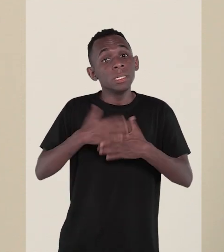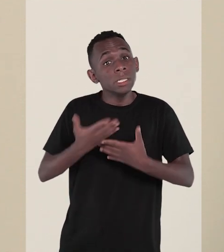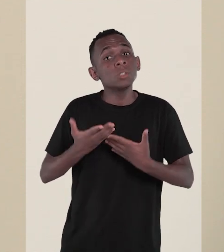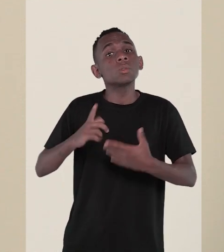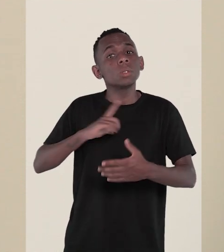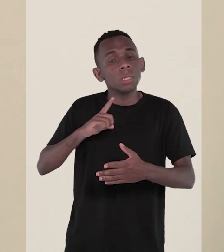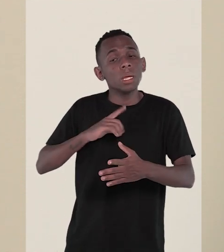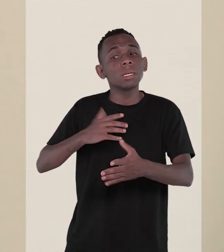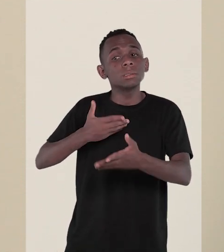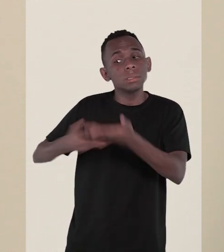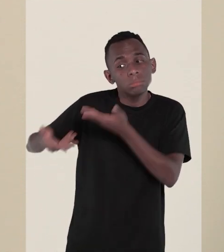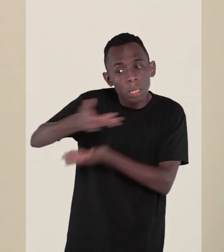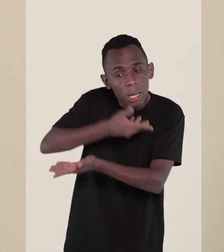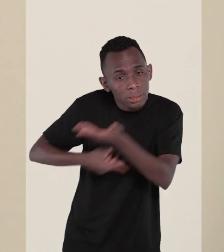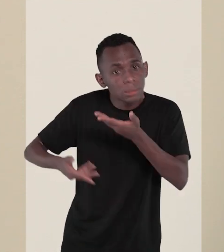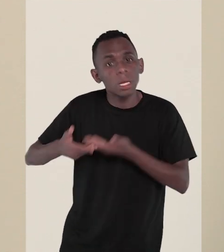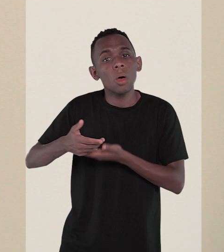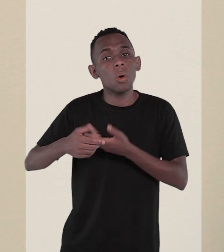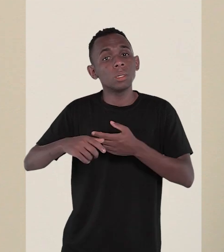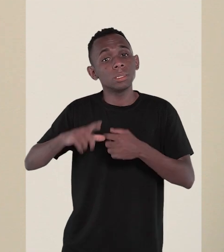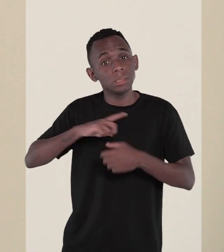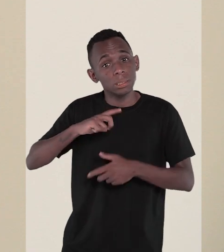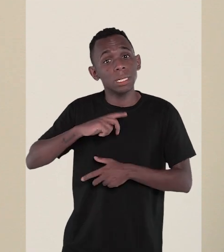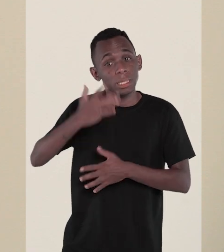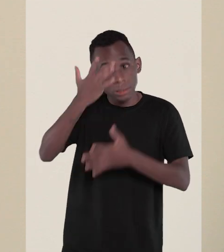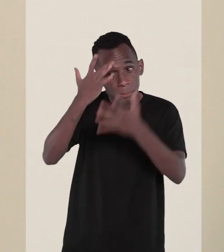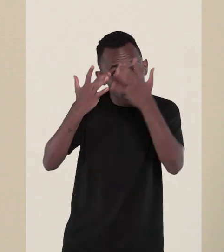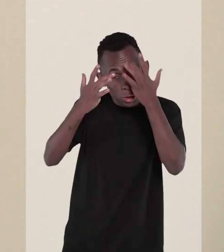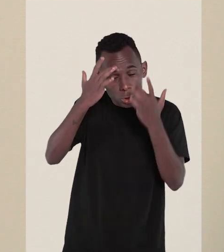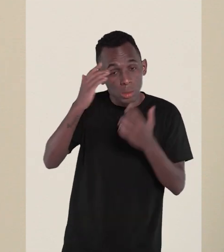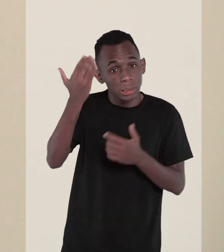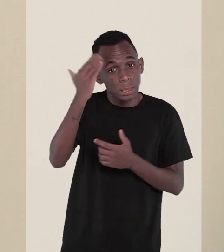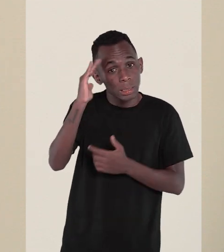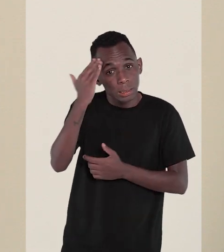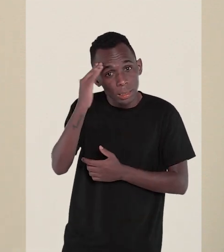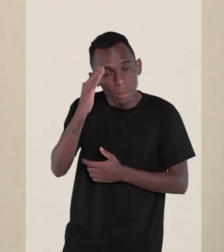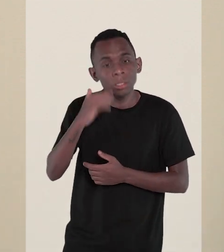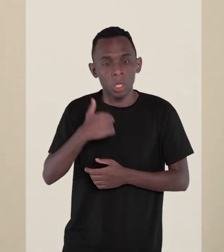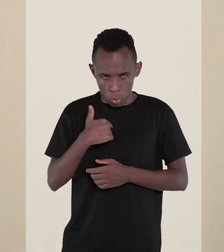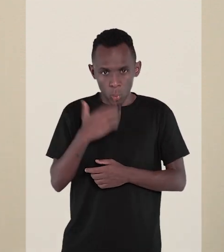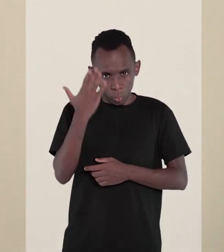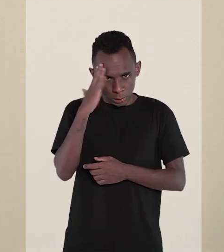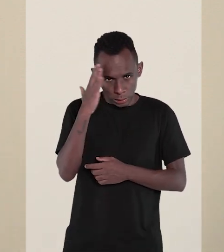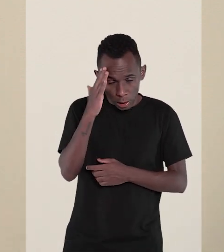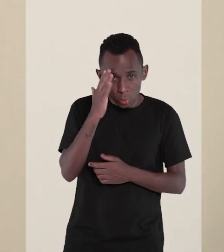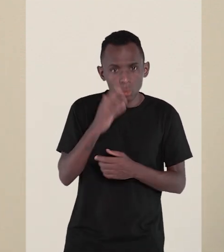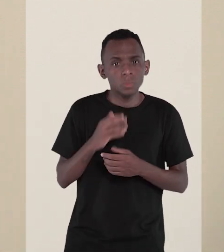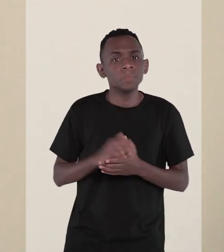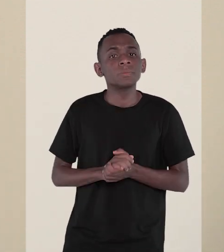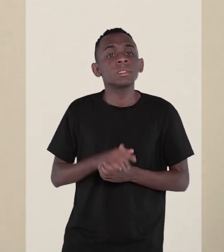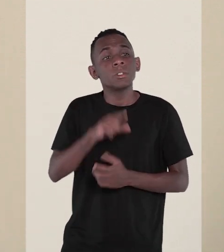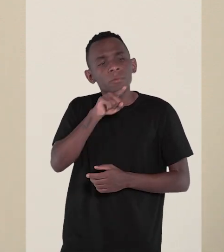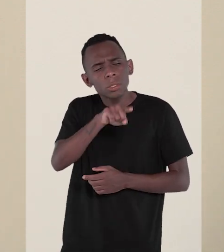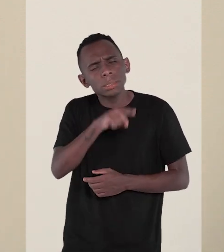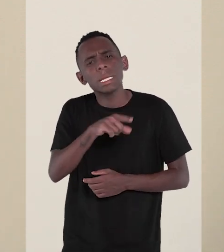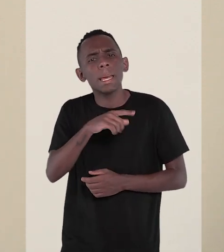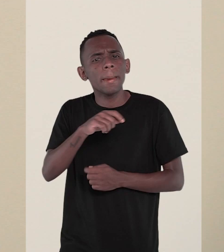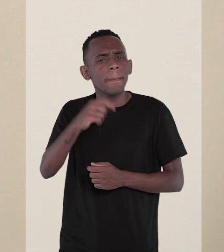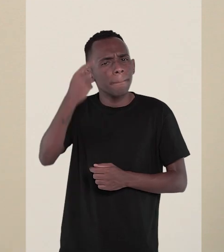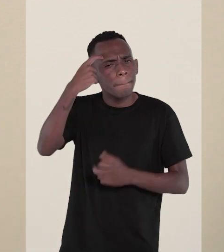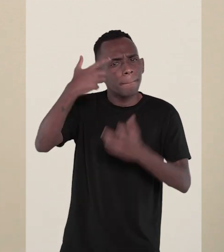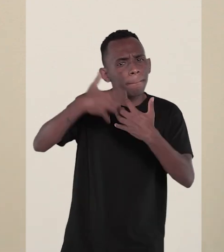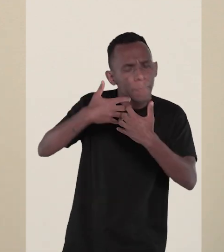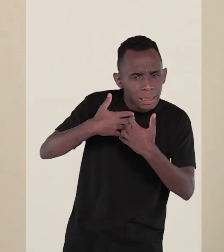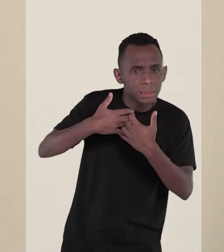E isso dialoga com as pessoas, né? Você tem um público que entende, ou pelo menos eu imagino que entenda, como eu entendo, o que você pensa